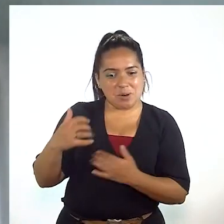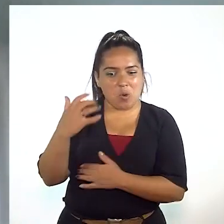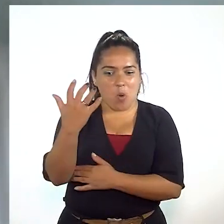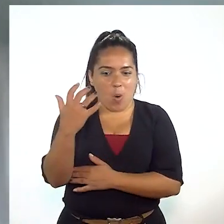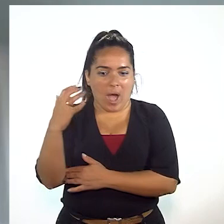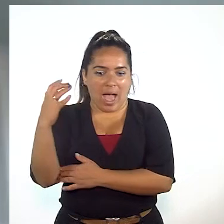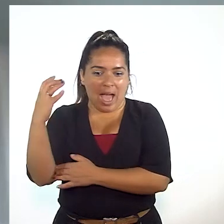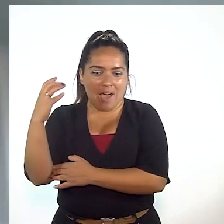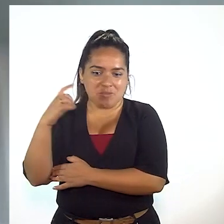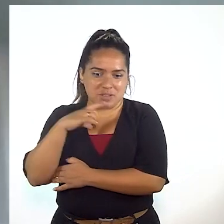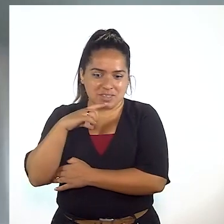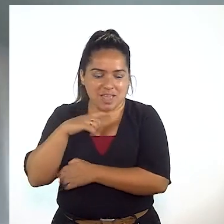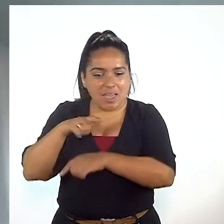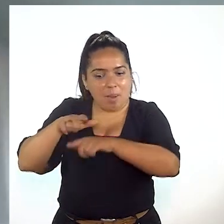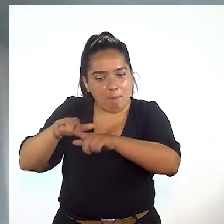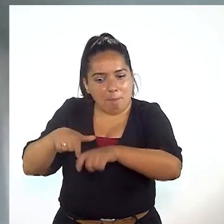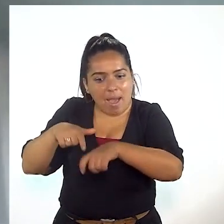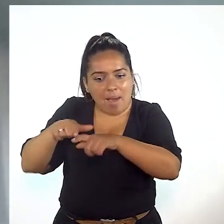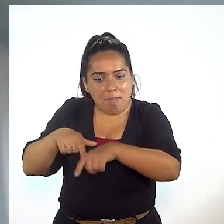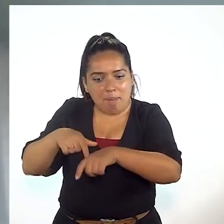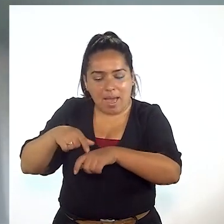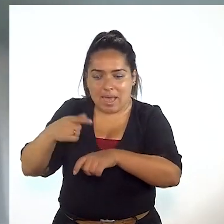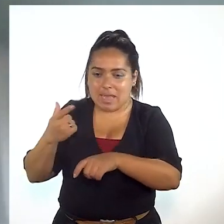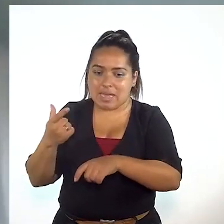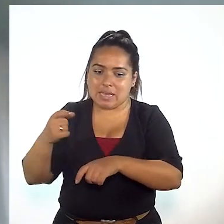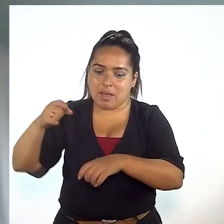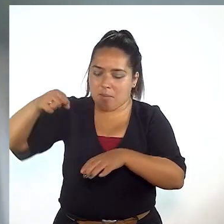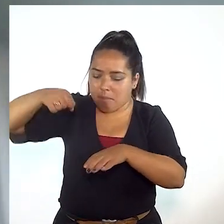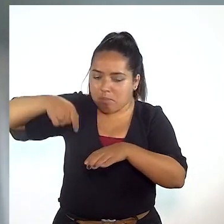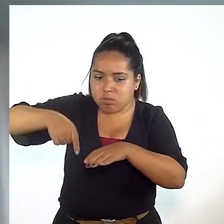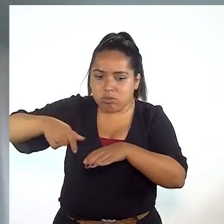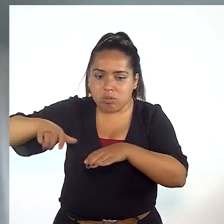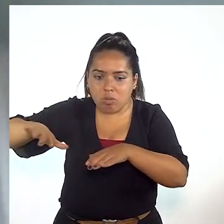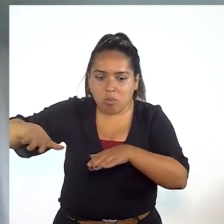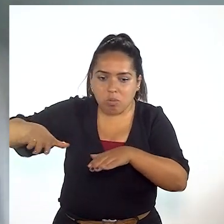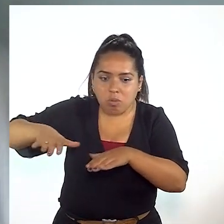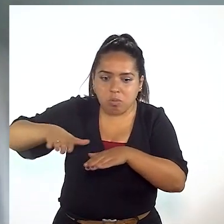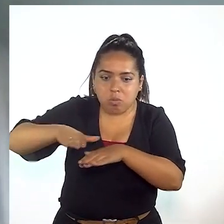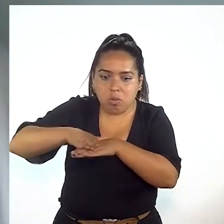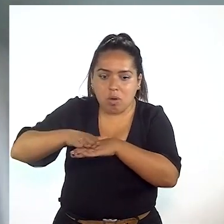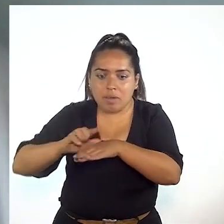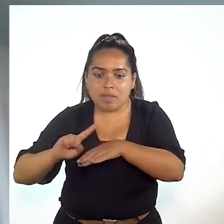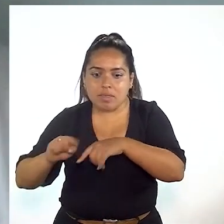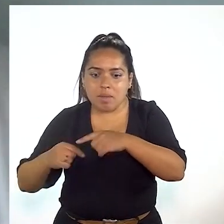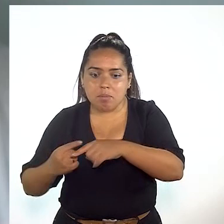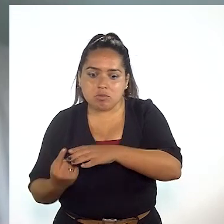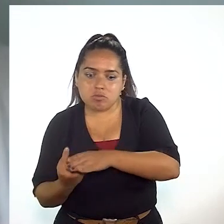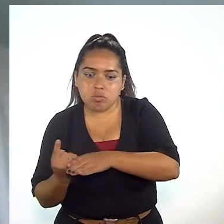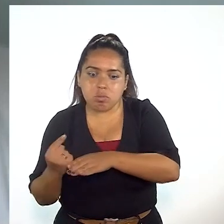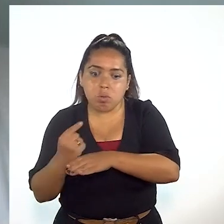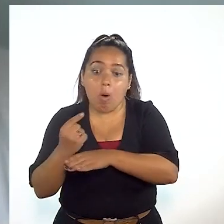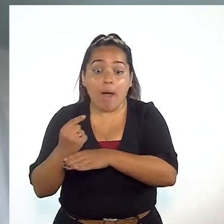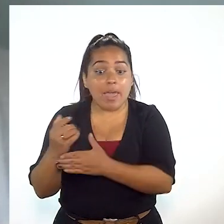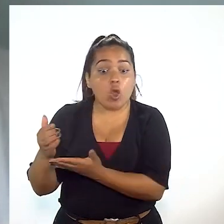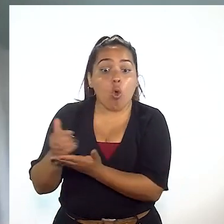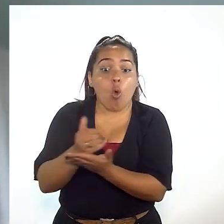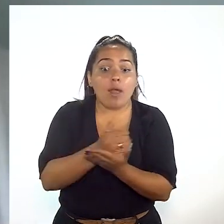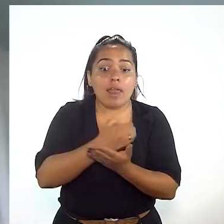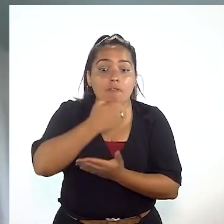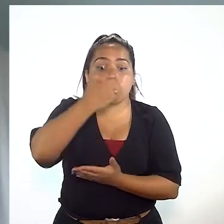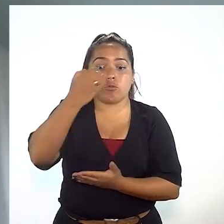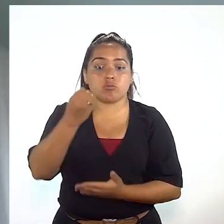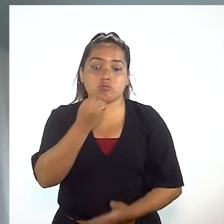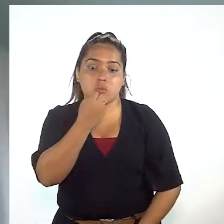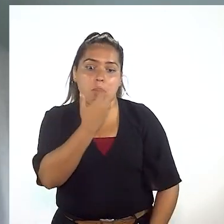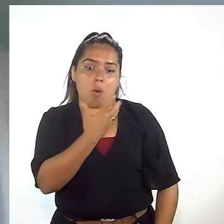falou aqui de plantação, de arar a terra, de colocar lá a semente, de colher juntos o que a gente